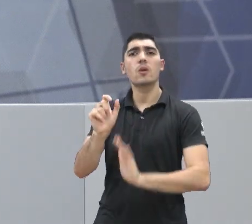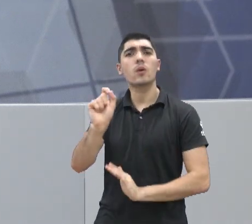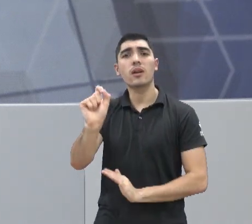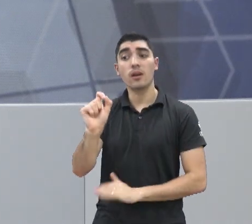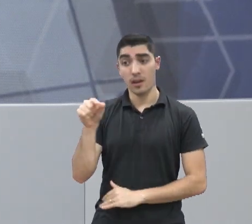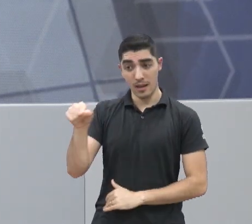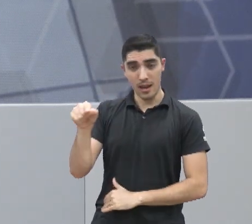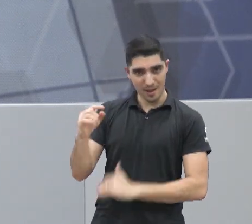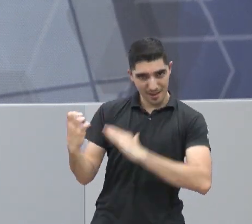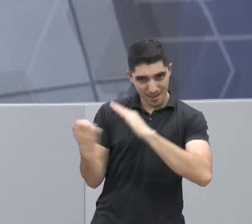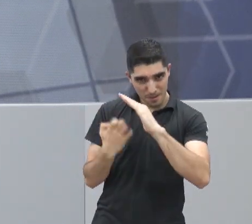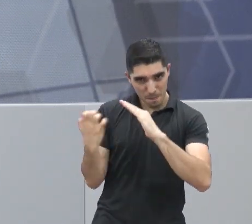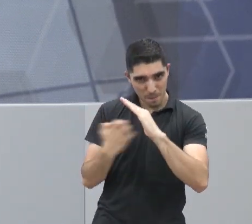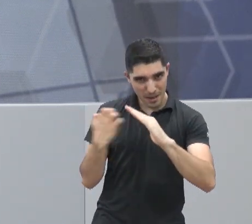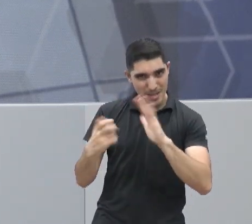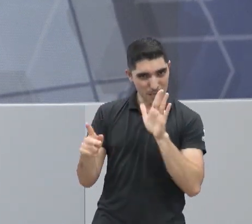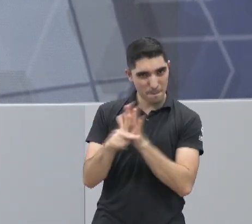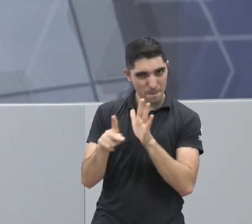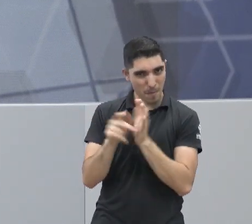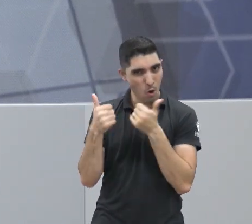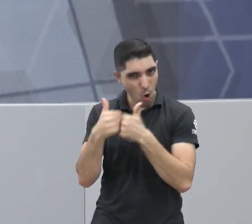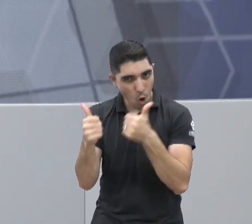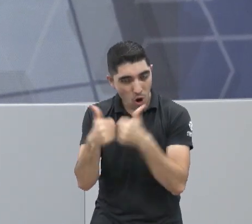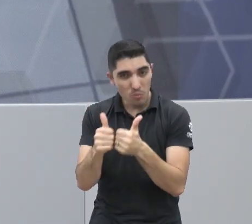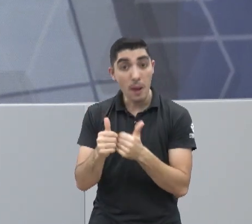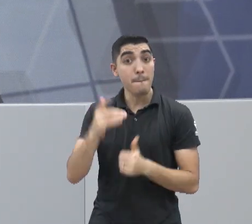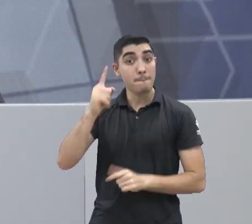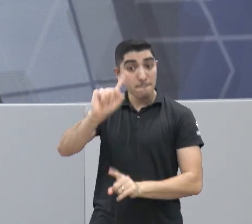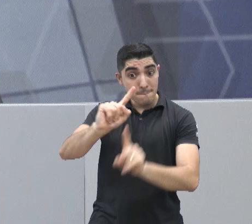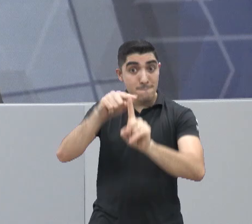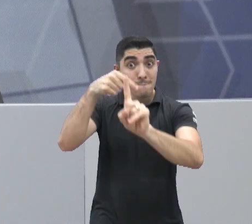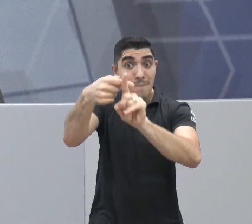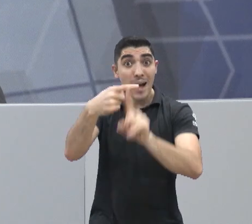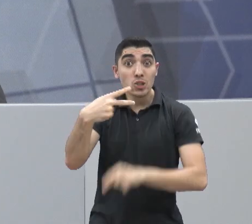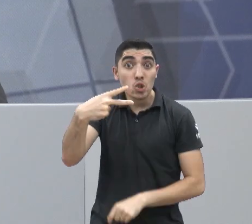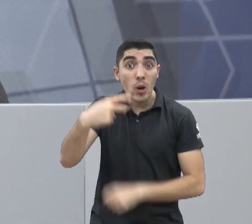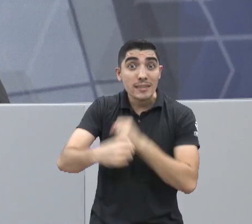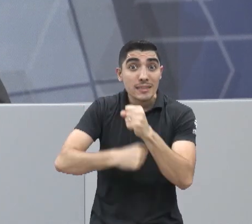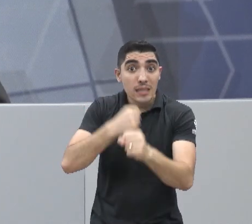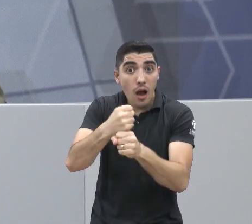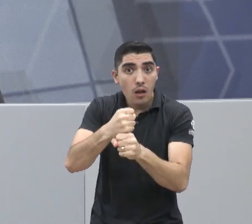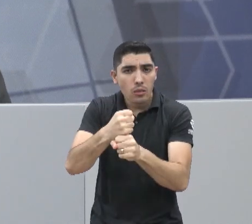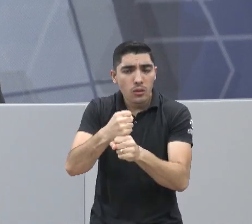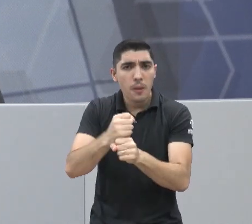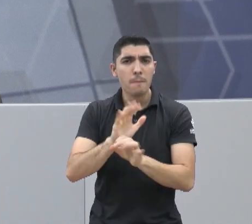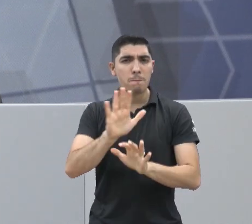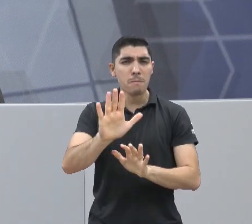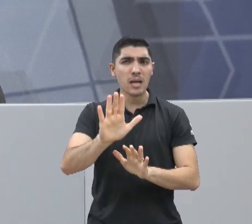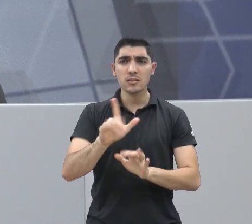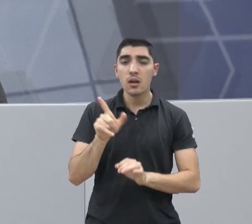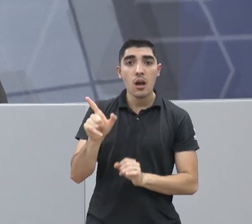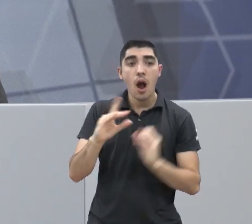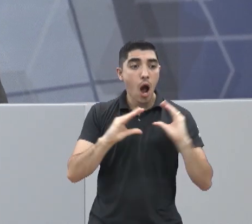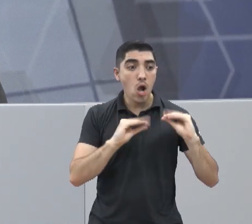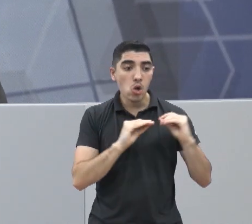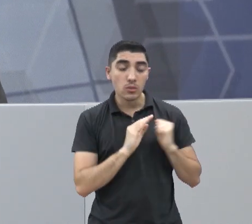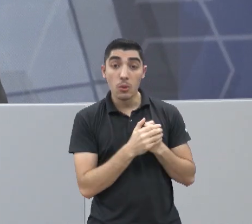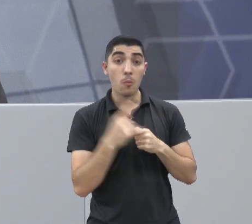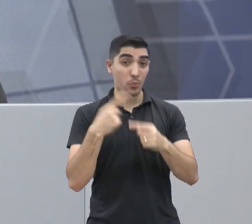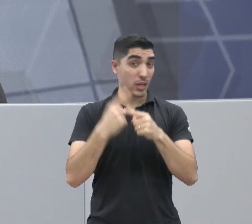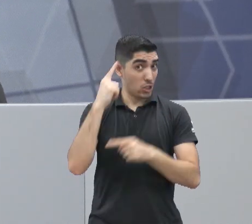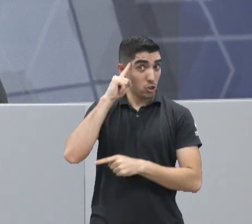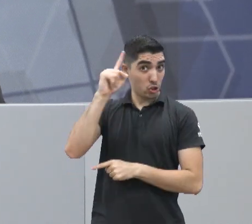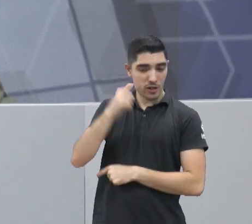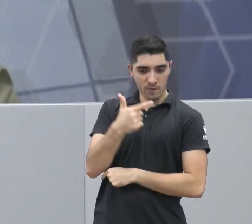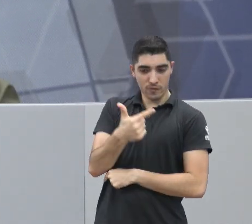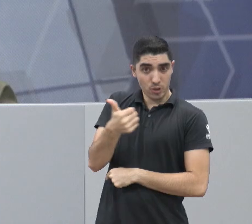hoje fazem o transporte de massa da nossa cidade. Na calada da noite, porque o contrato venceu dia 21,